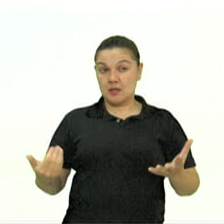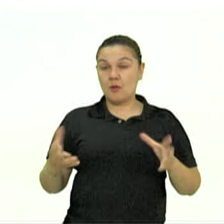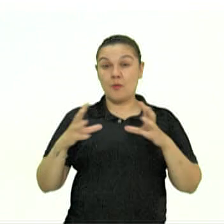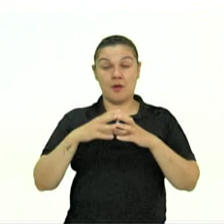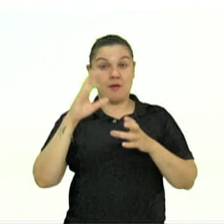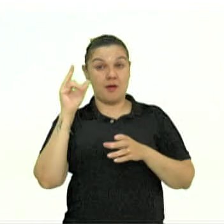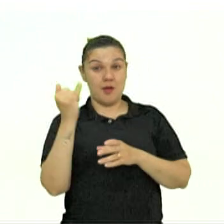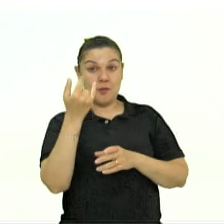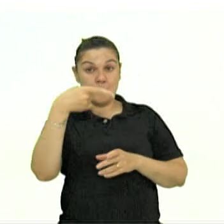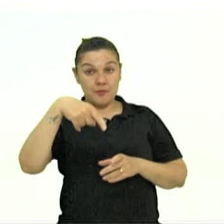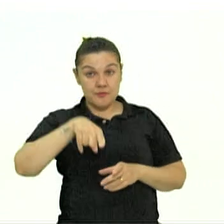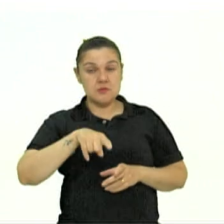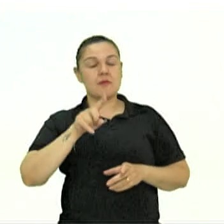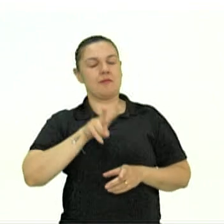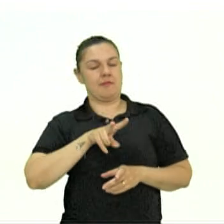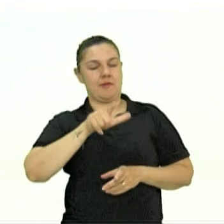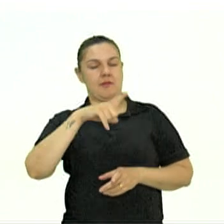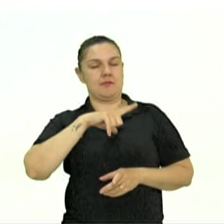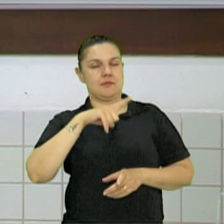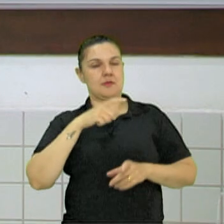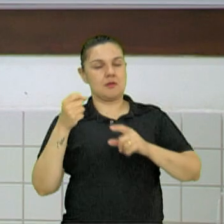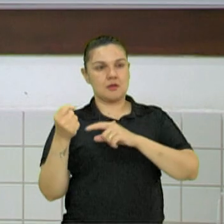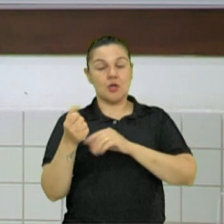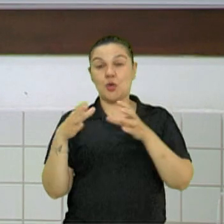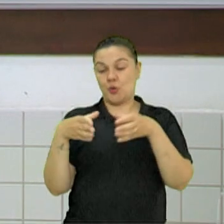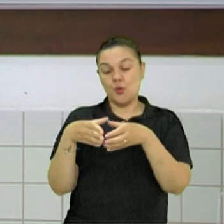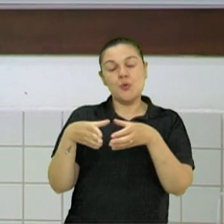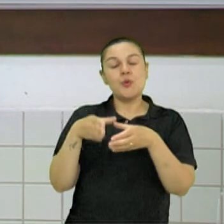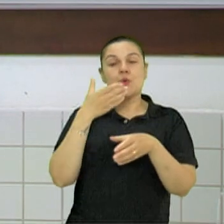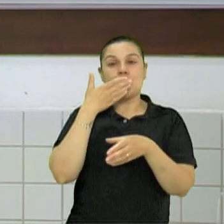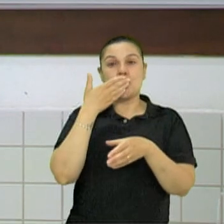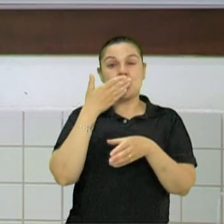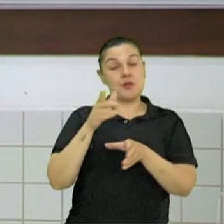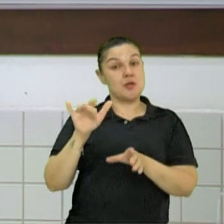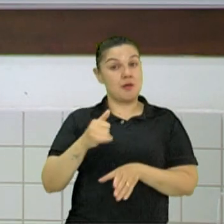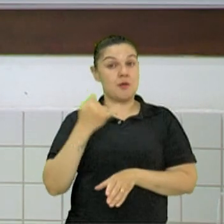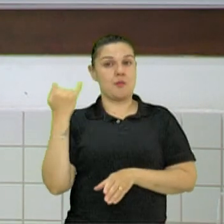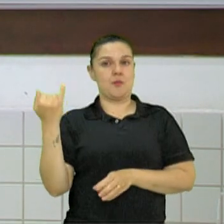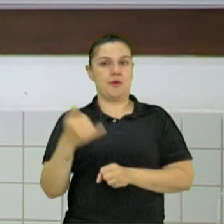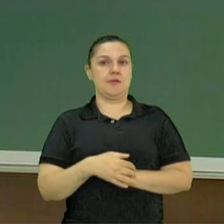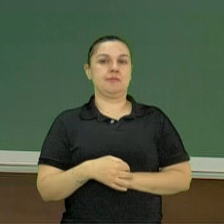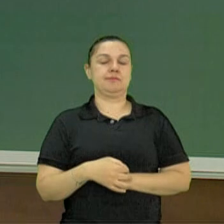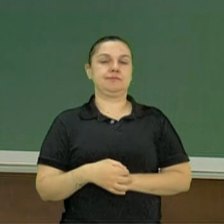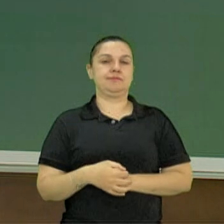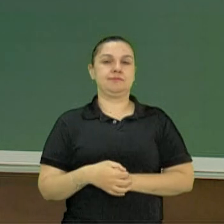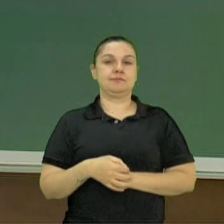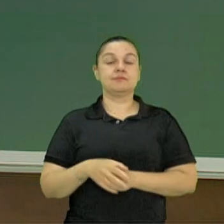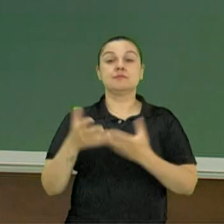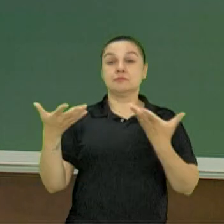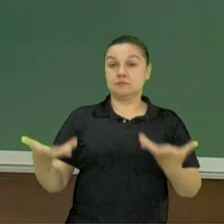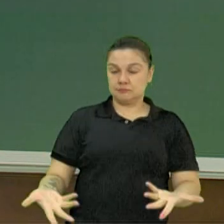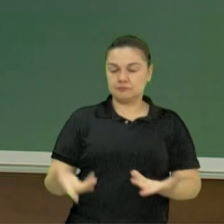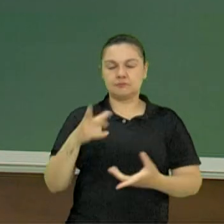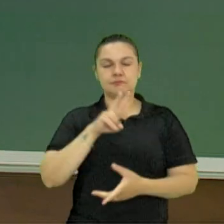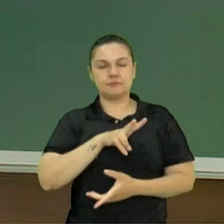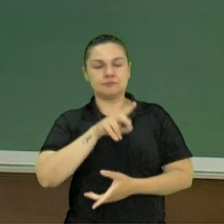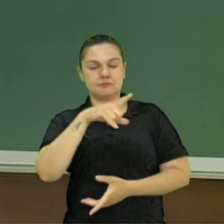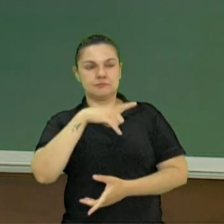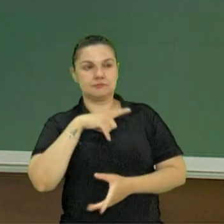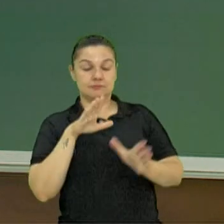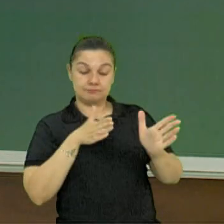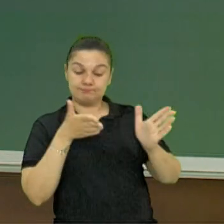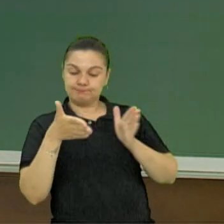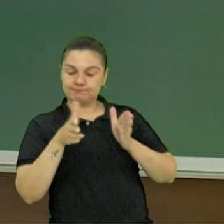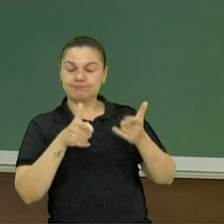é importante nós falarmos que vai ter esses indígenas, é bem importante tudo isso. Então, nós vamos ter ali esse problema com